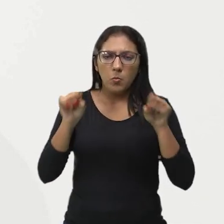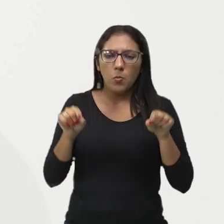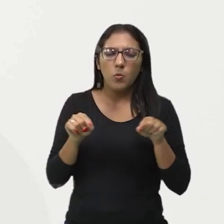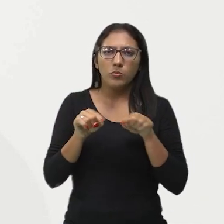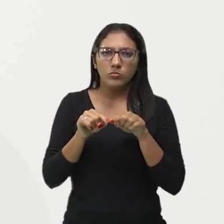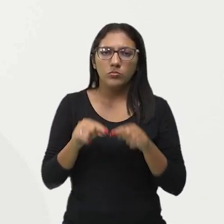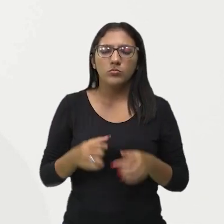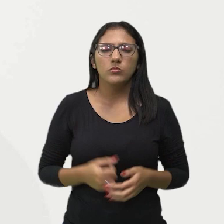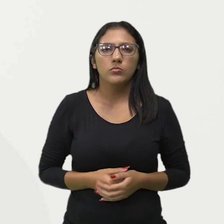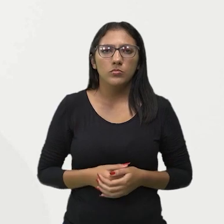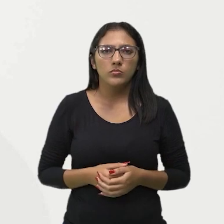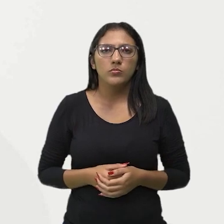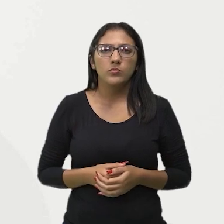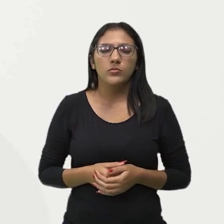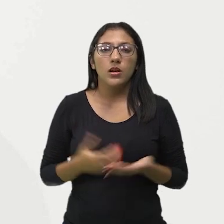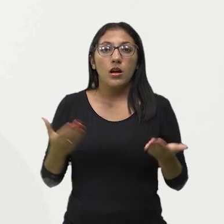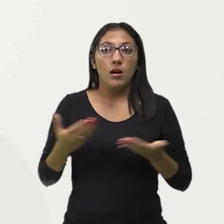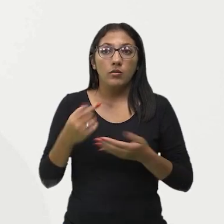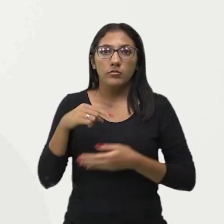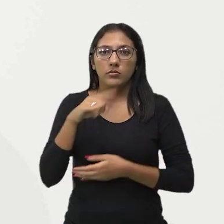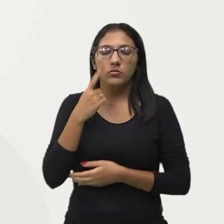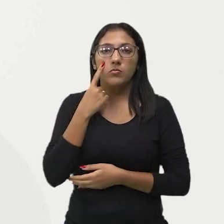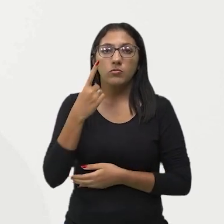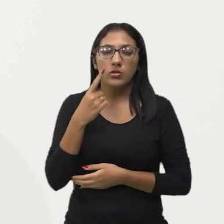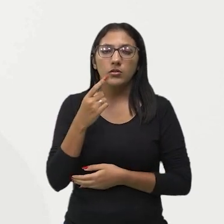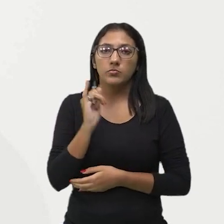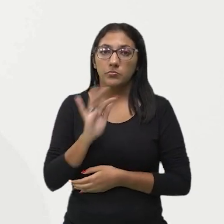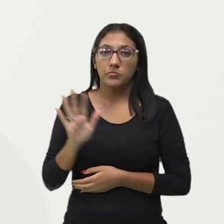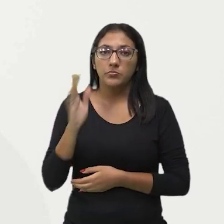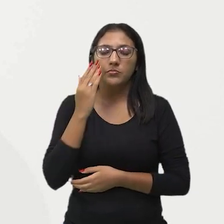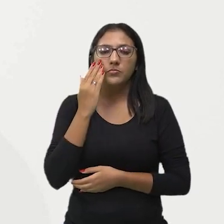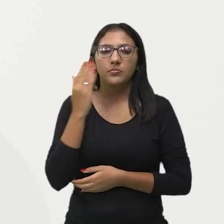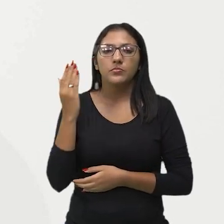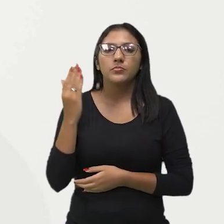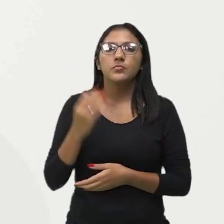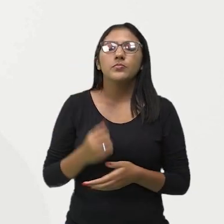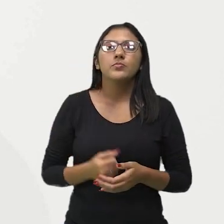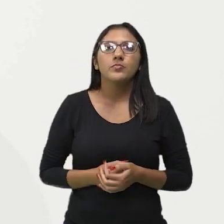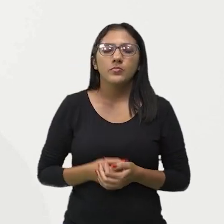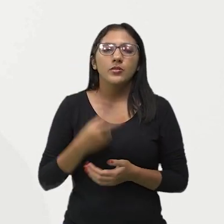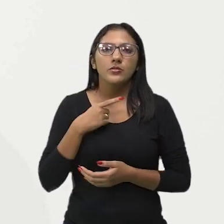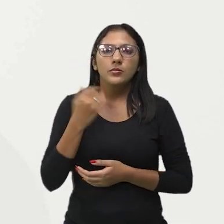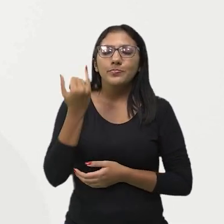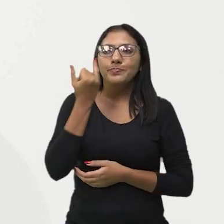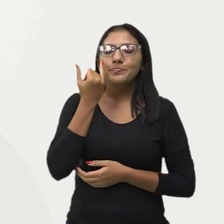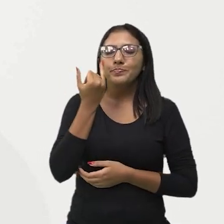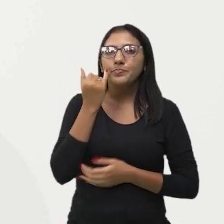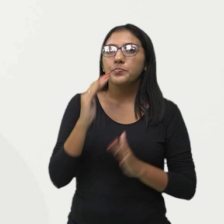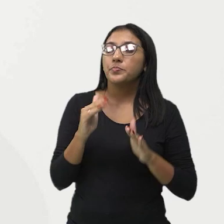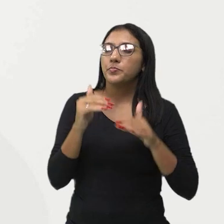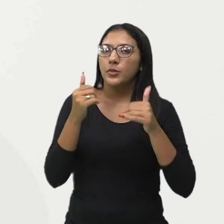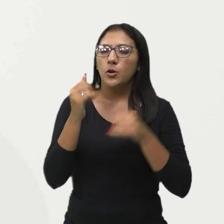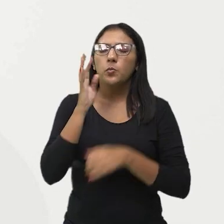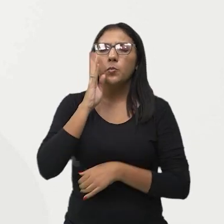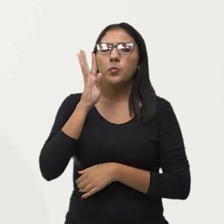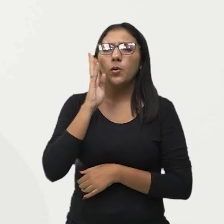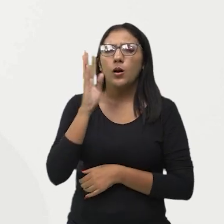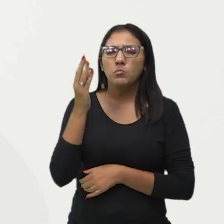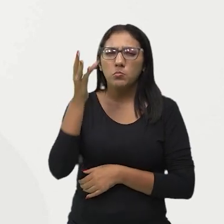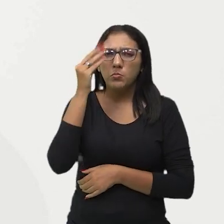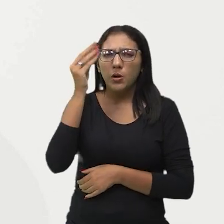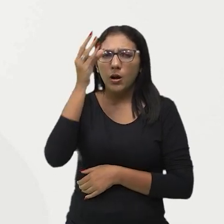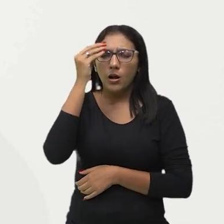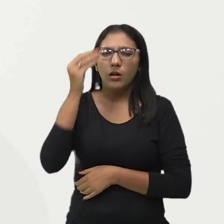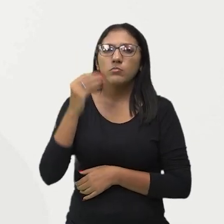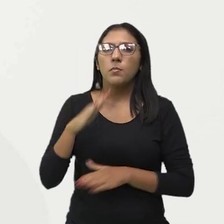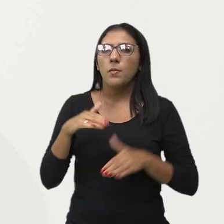uma ilustração aí de uma circunferência com todos os seus elementos. Tá legal? E aí, ó,